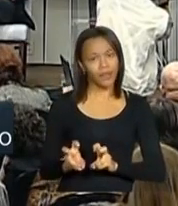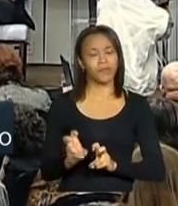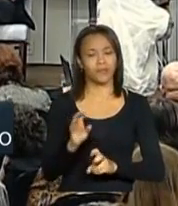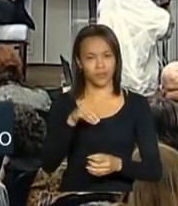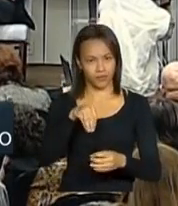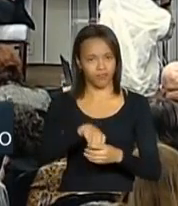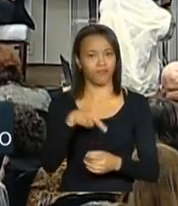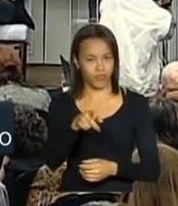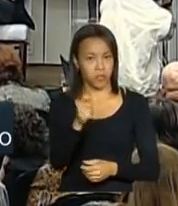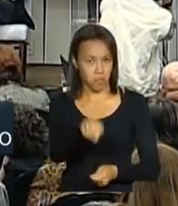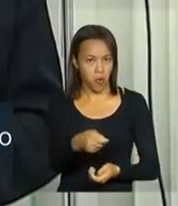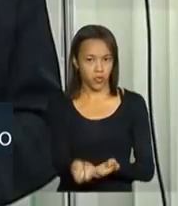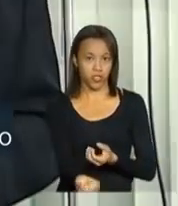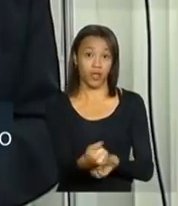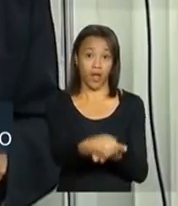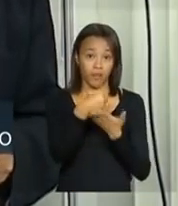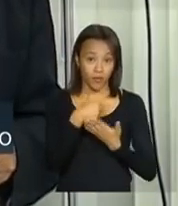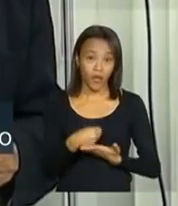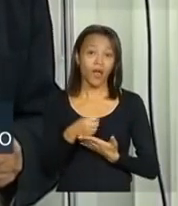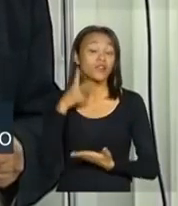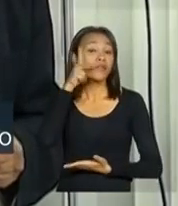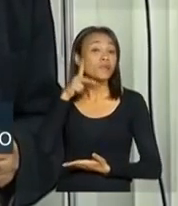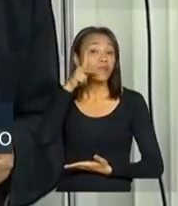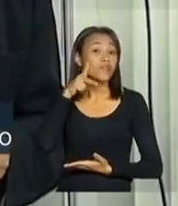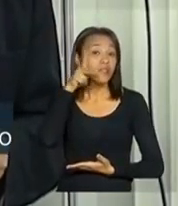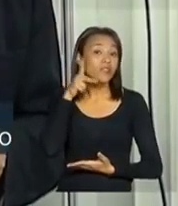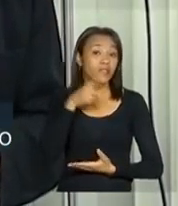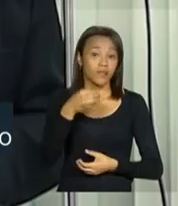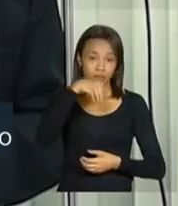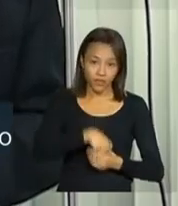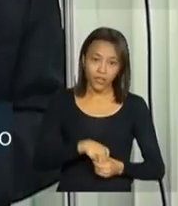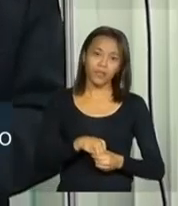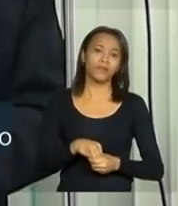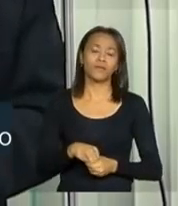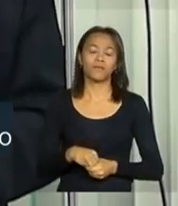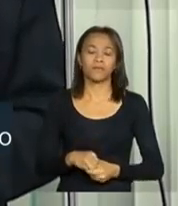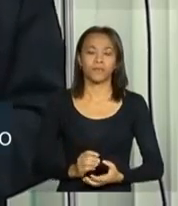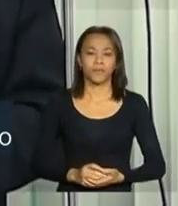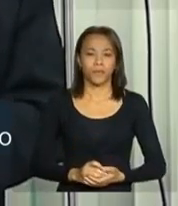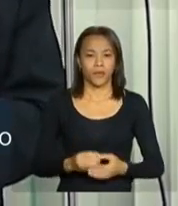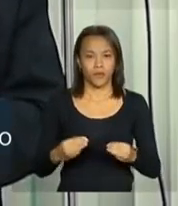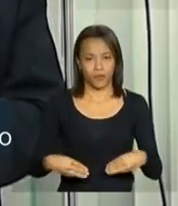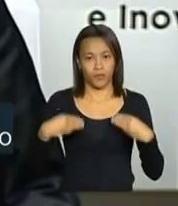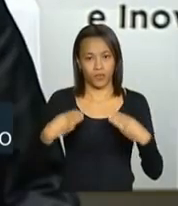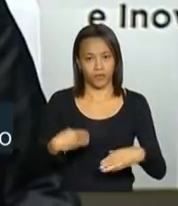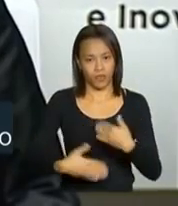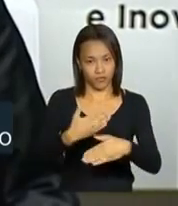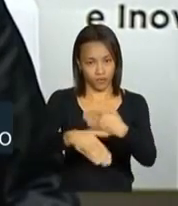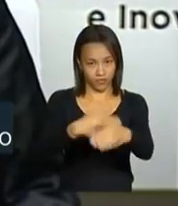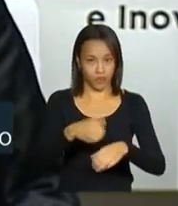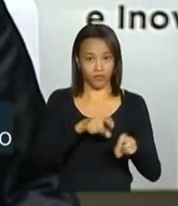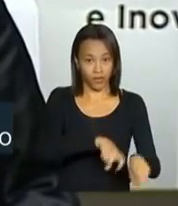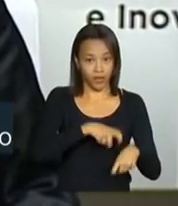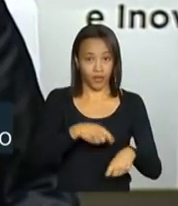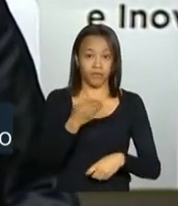a contribuir para as políticas públicas do Ministério do Desenvolvimento Agrário. Seja sempre bem-vindo, você e o ministro